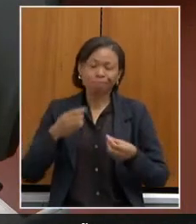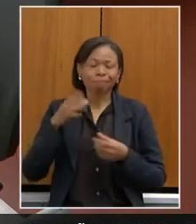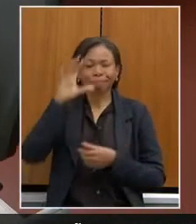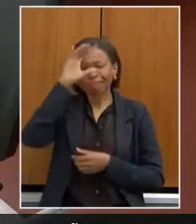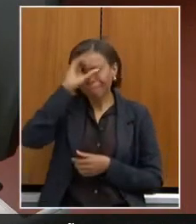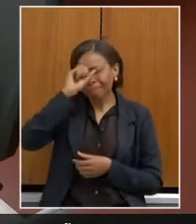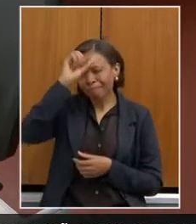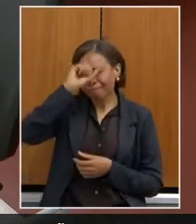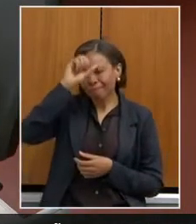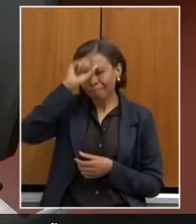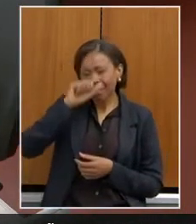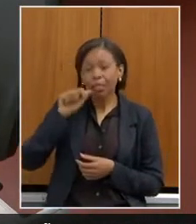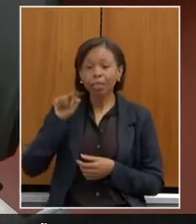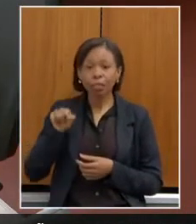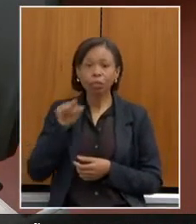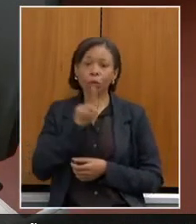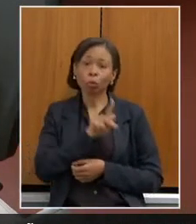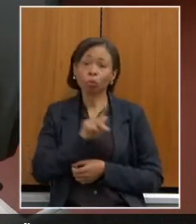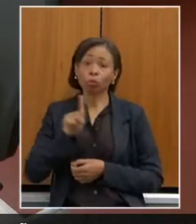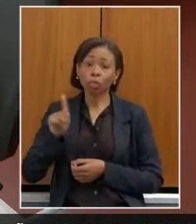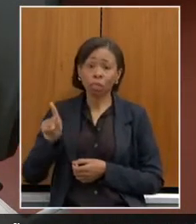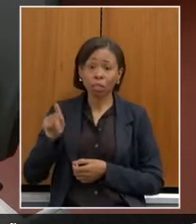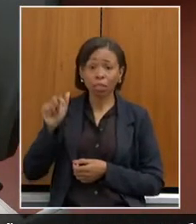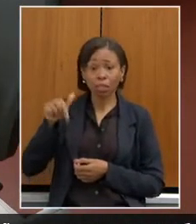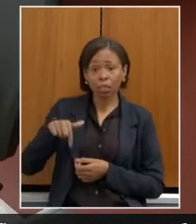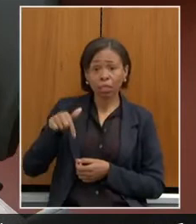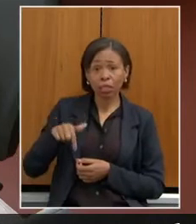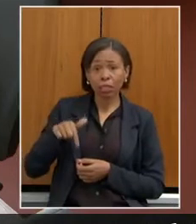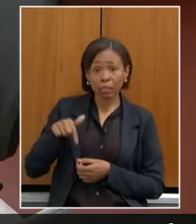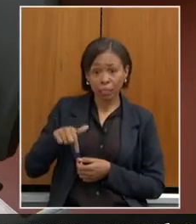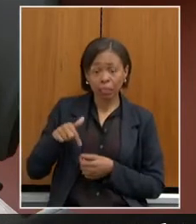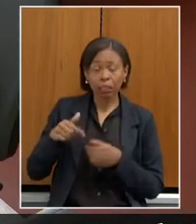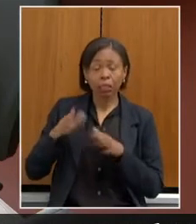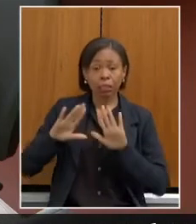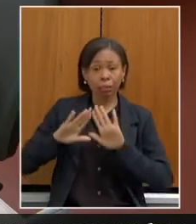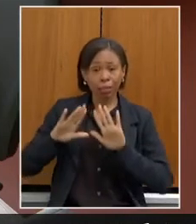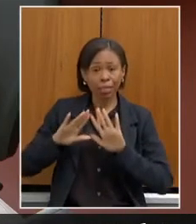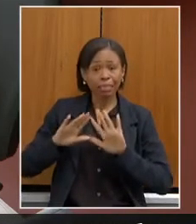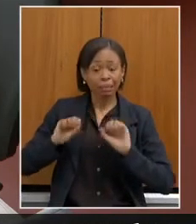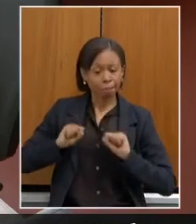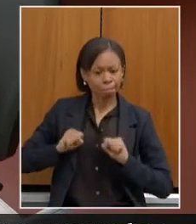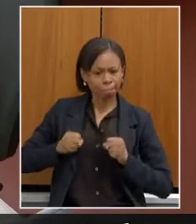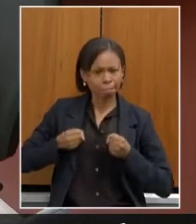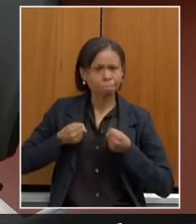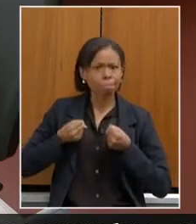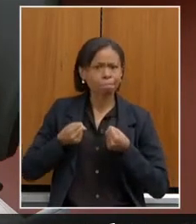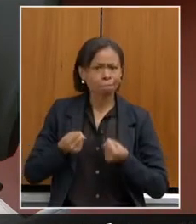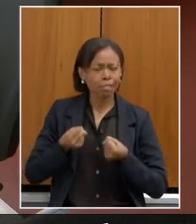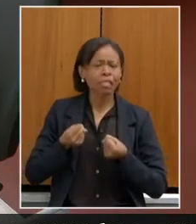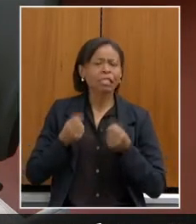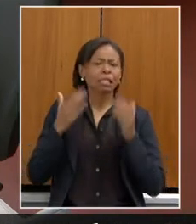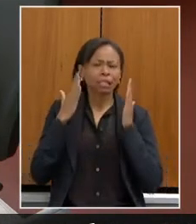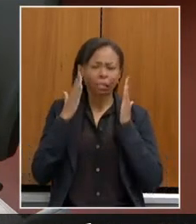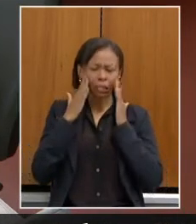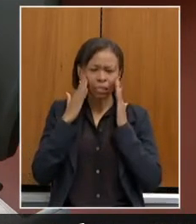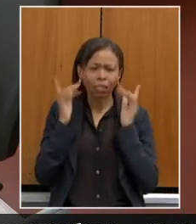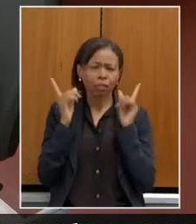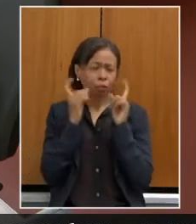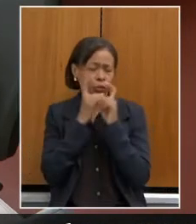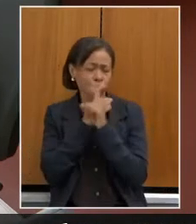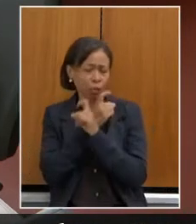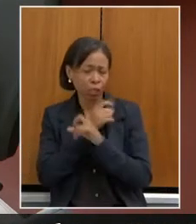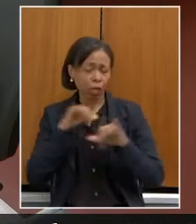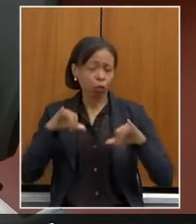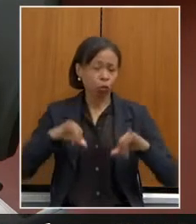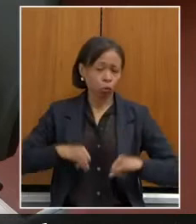tem enfrentado na linha de frente esse problema sabe bem a dor e a dificuldade que é pra todos imagino